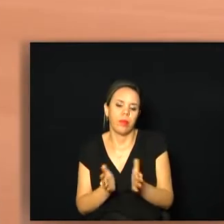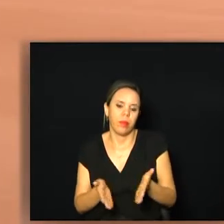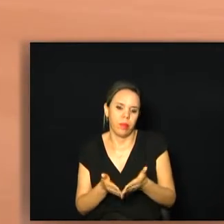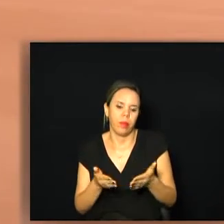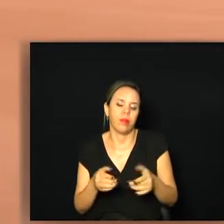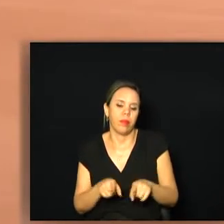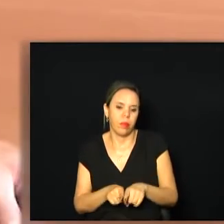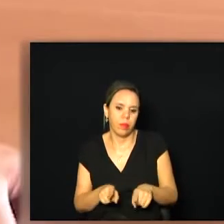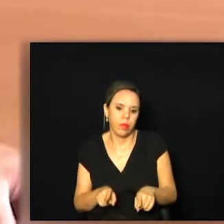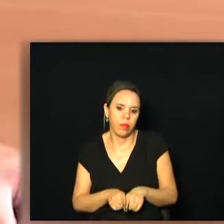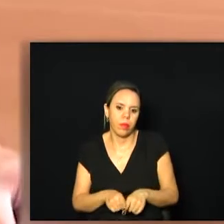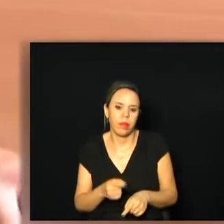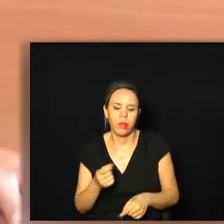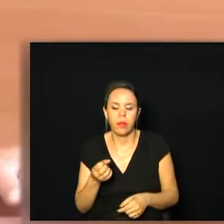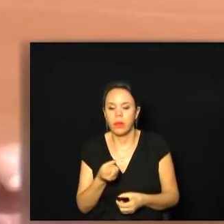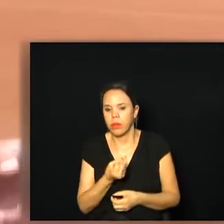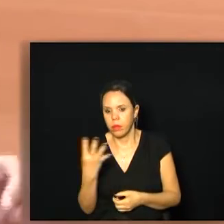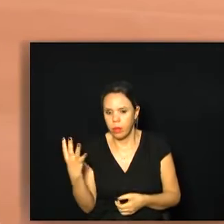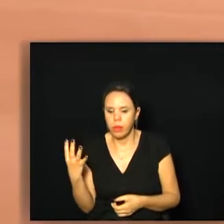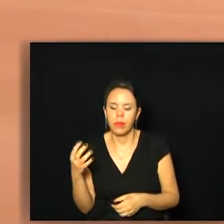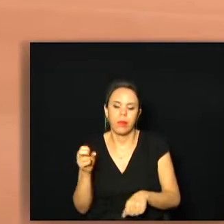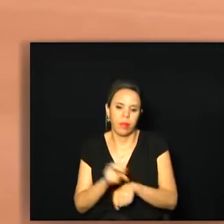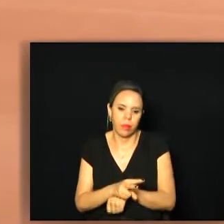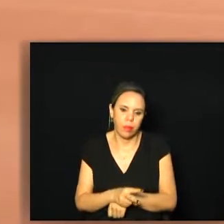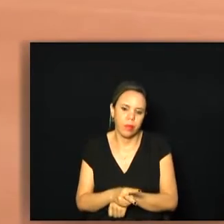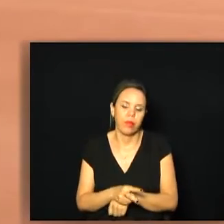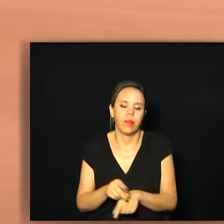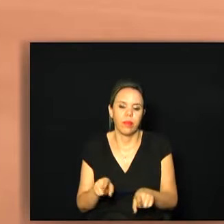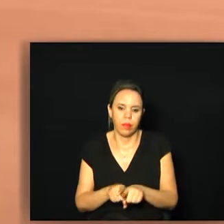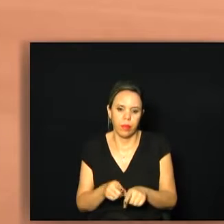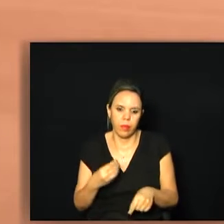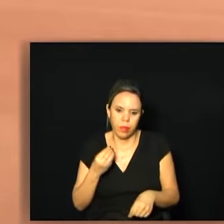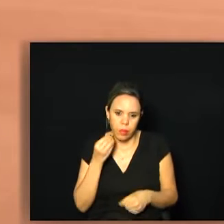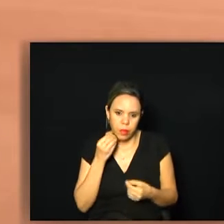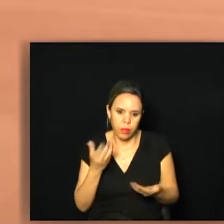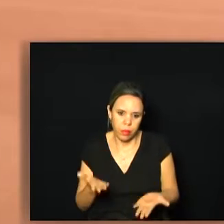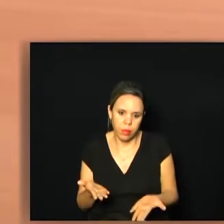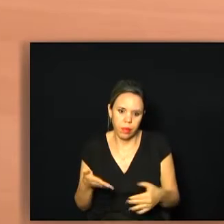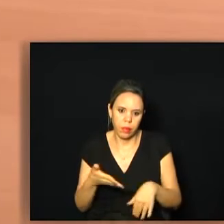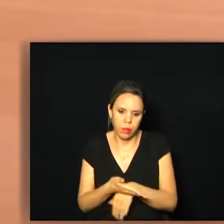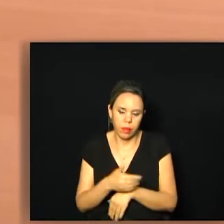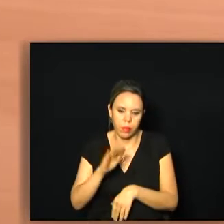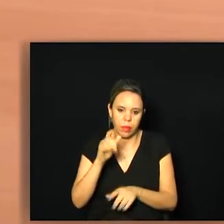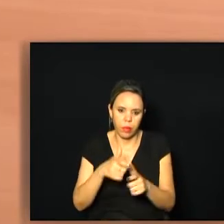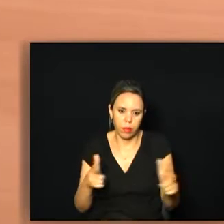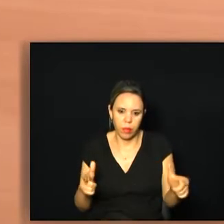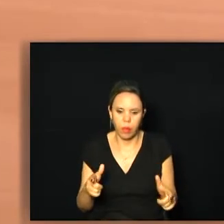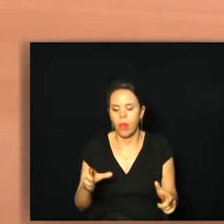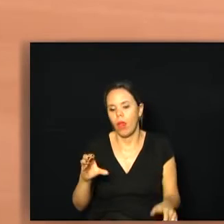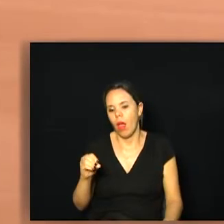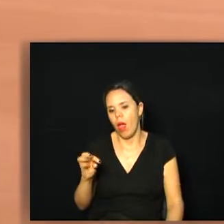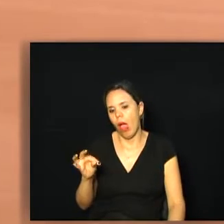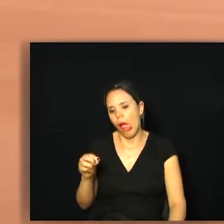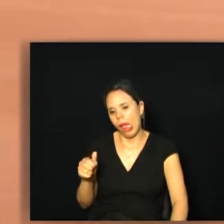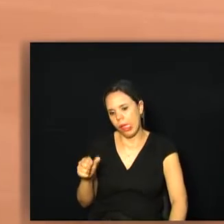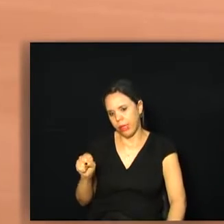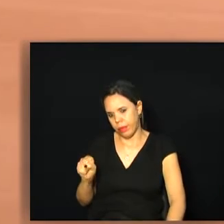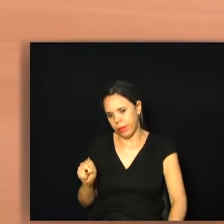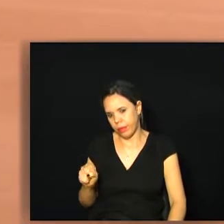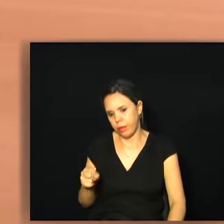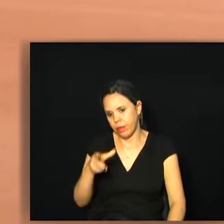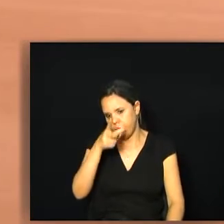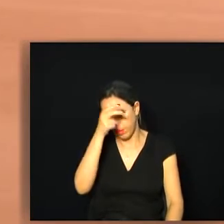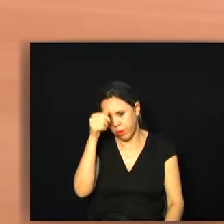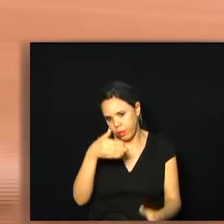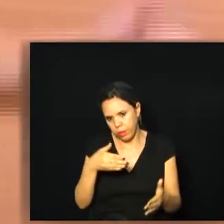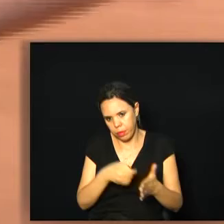disso, políticas de cotas. E as cotas também possibilitaram esse acesso maior. E também é uma política pública,